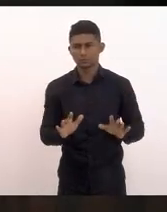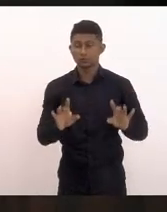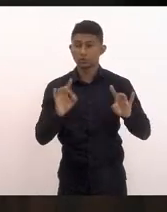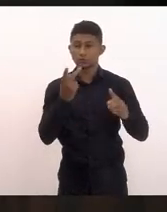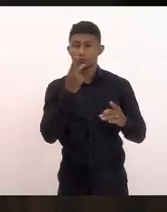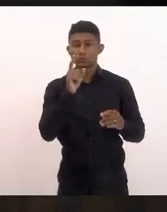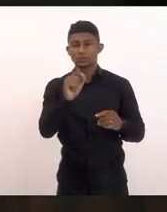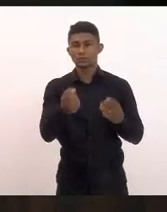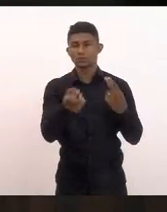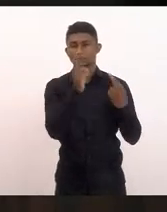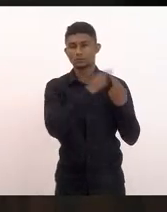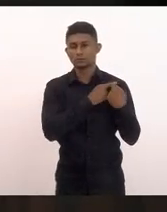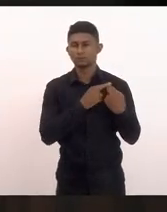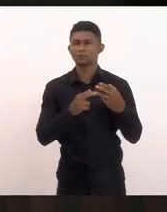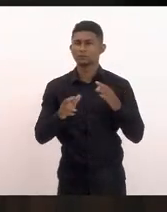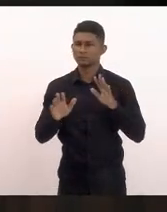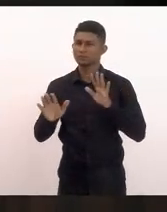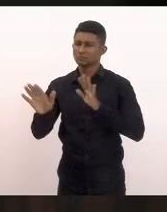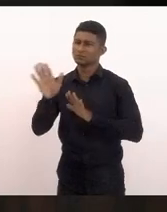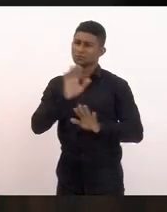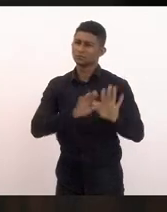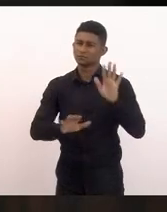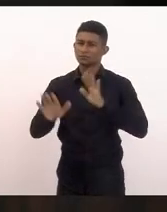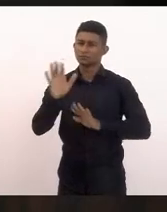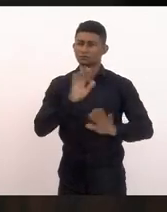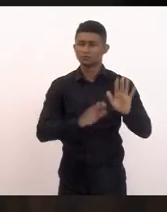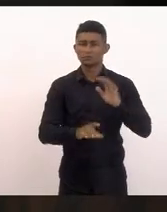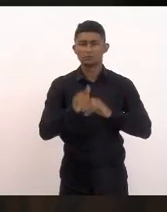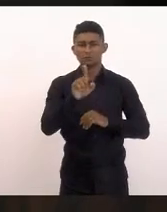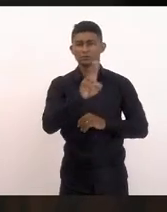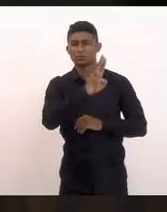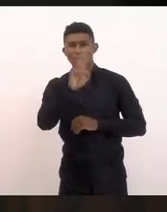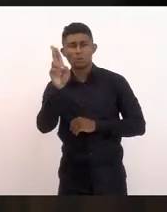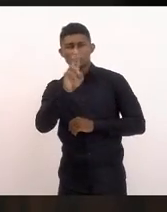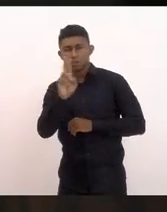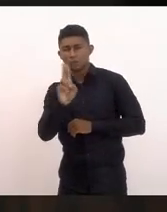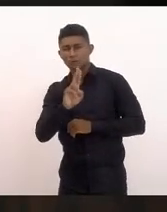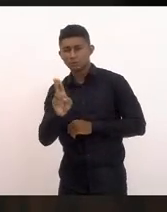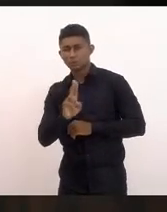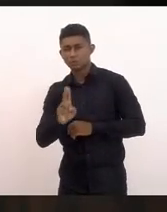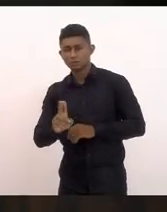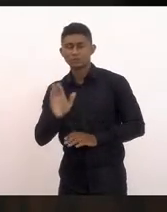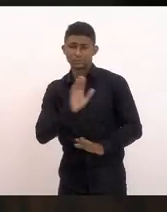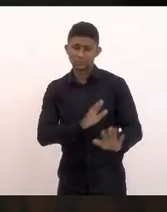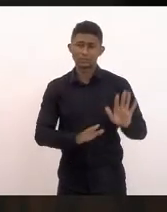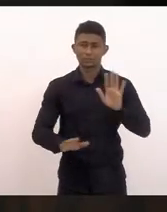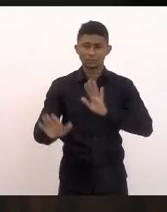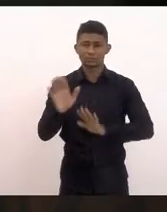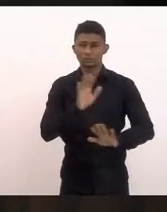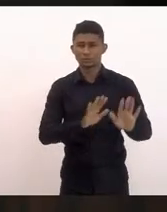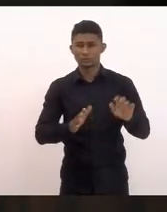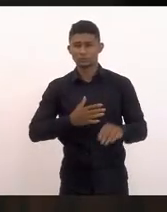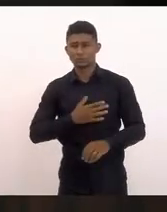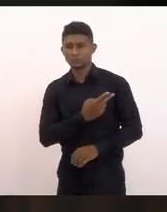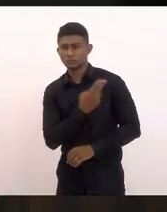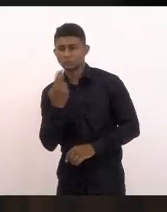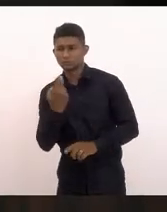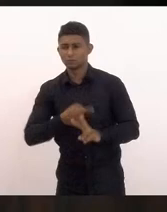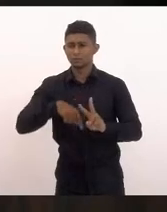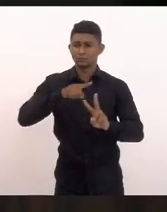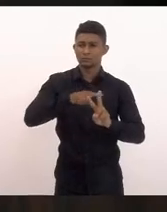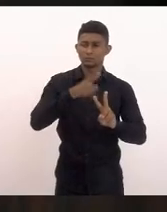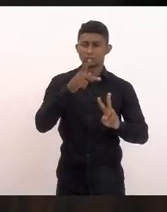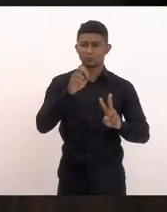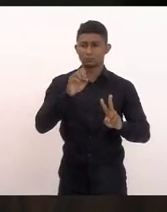Presidente. Cuidado para a Vossa Excelência citando nomes. Tem eu não citei nome. Mas você falou meu nome, você falou Paul Bell, falou do Waldeck. Não,